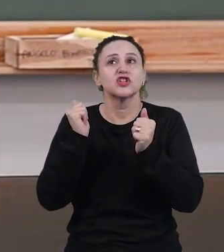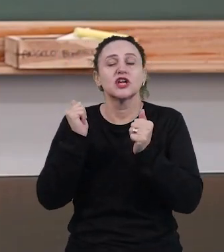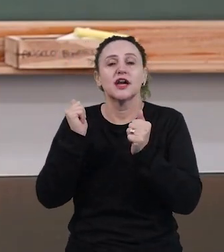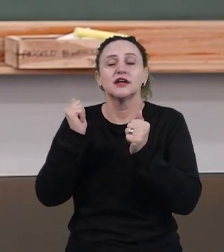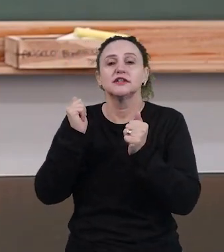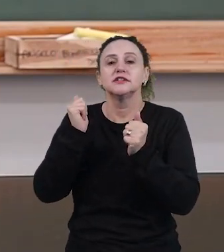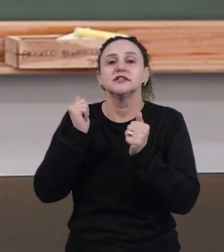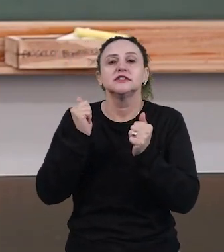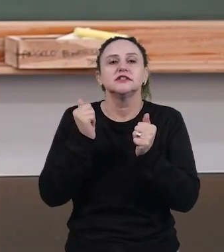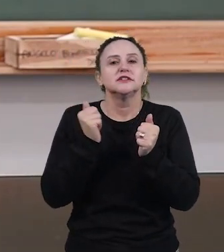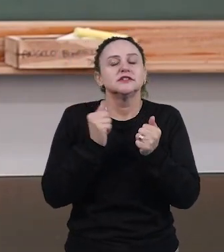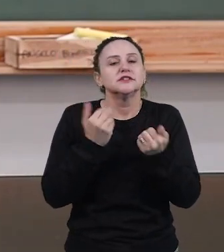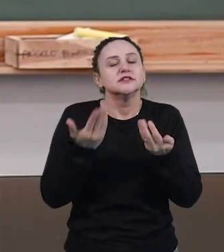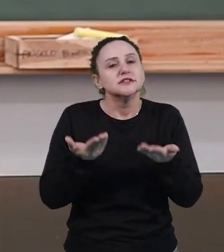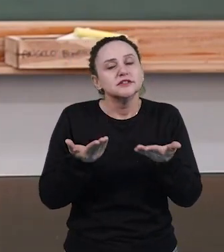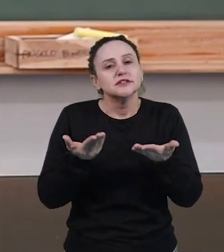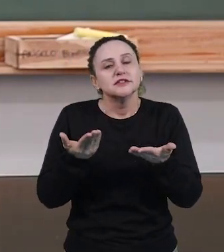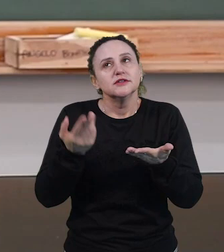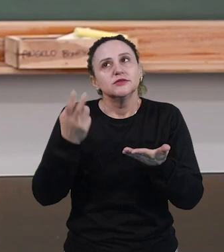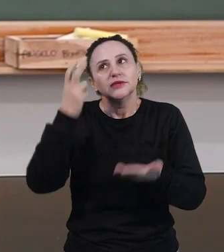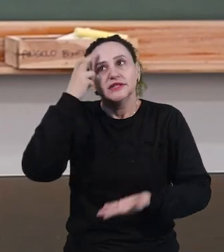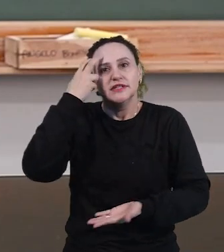né?